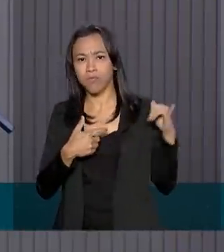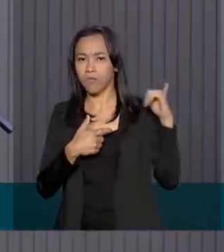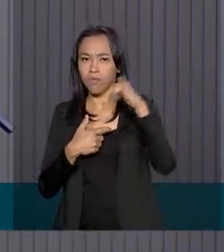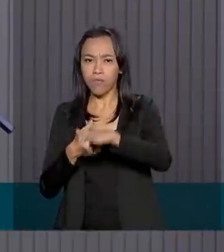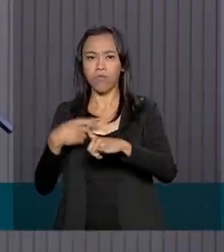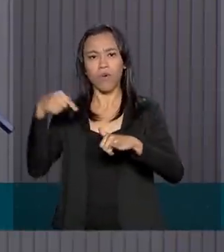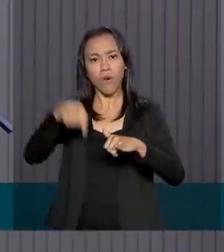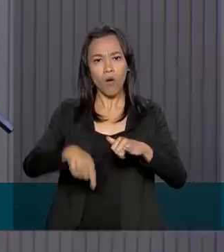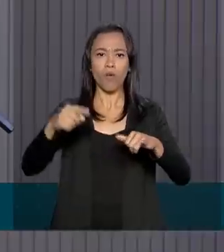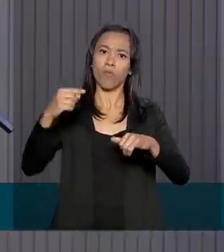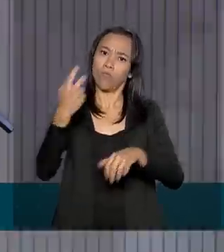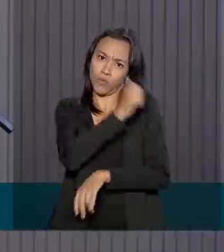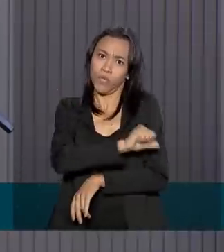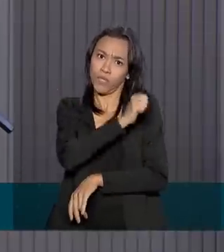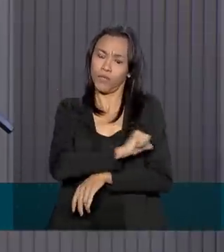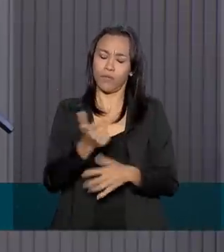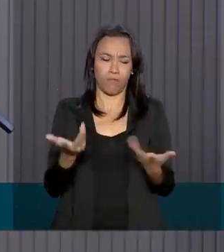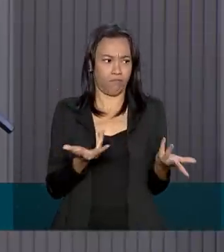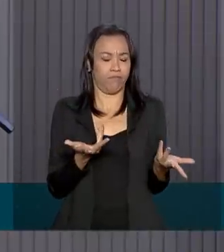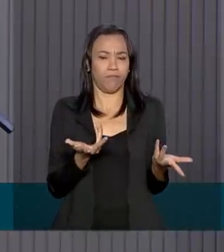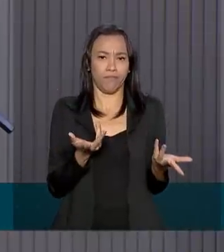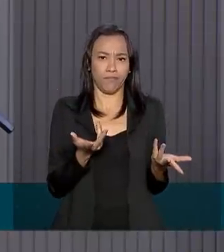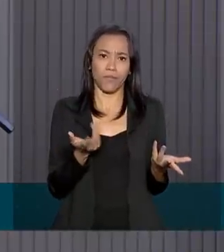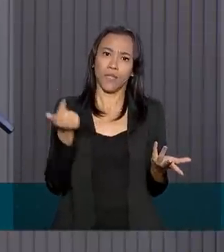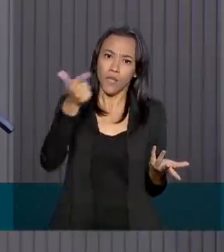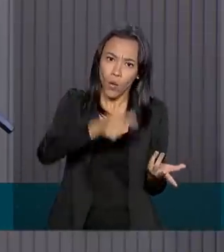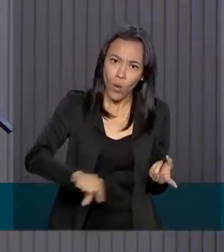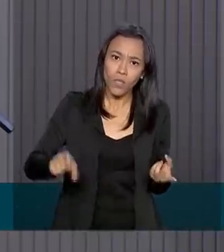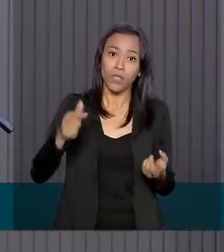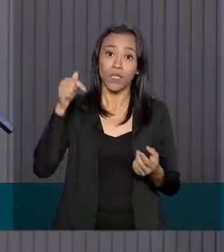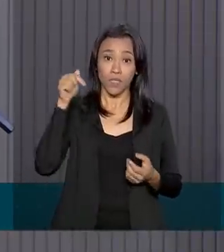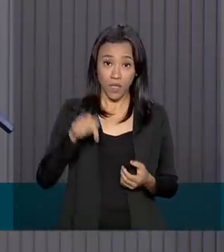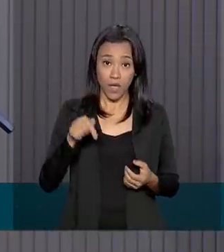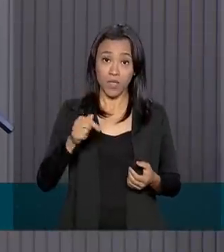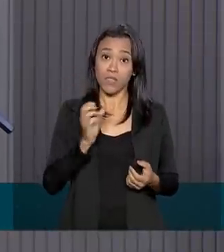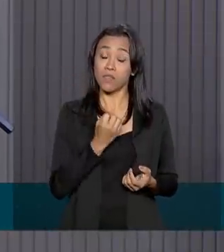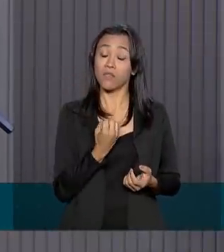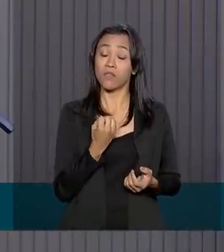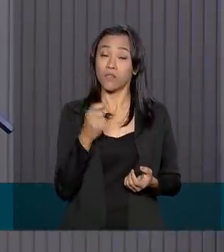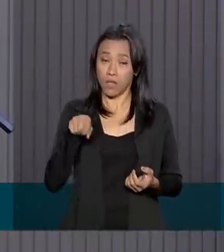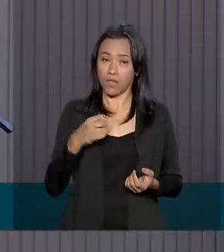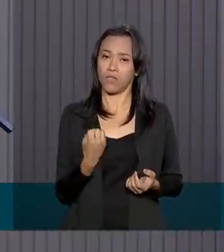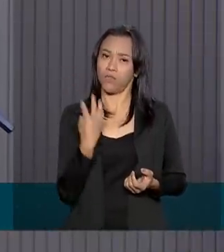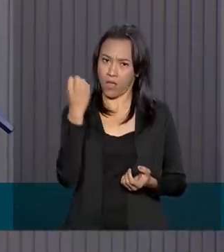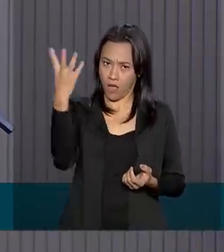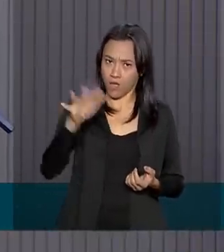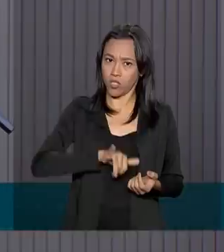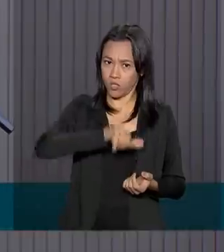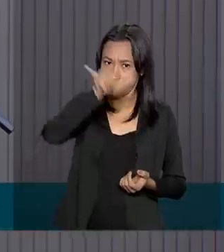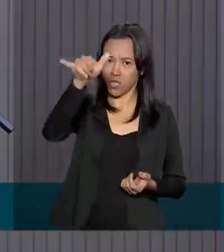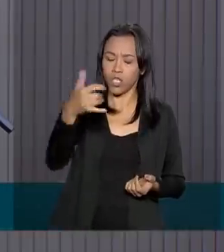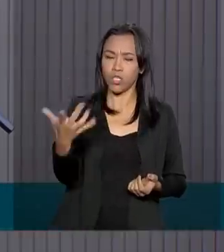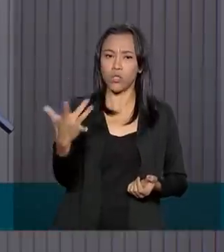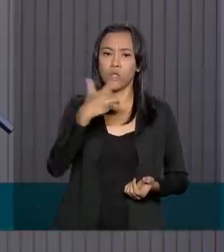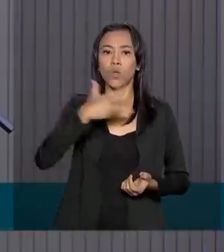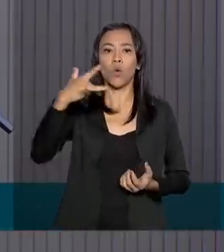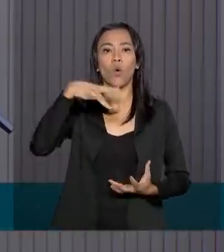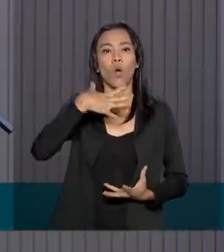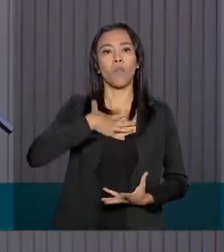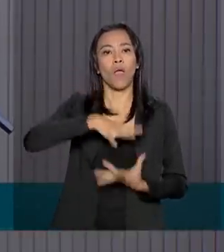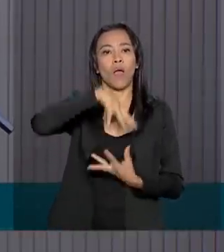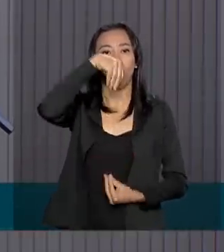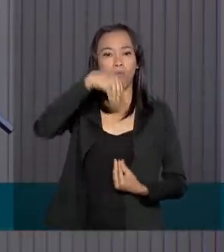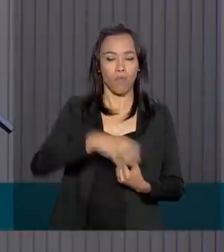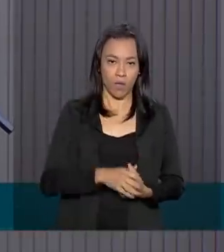coincidência. E mais ainda, nessa viagem, Israel, aconteceu uma coisa comigo que tocou minha alma. Eu